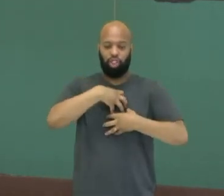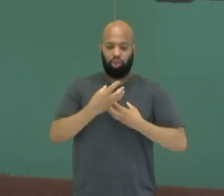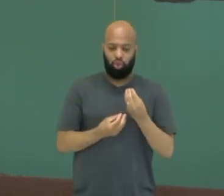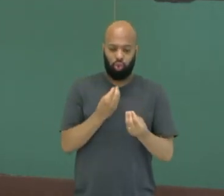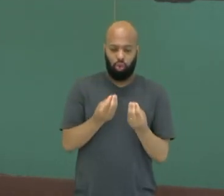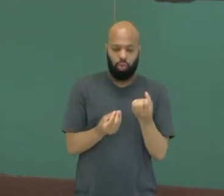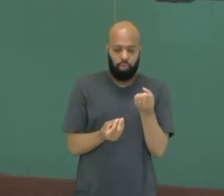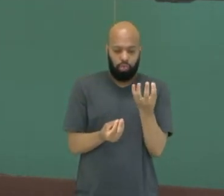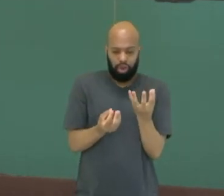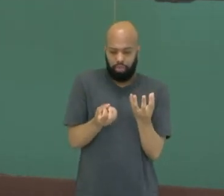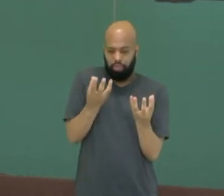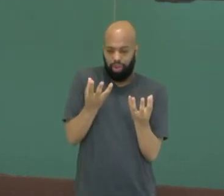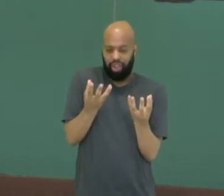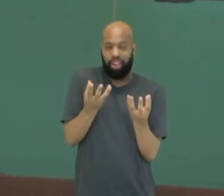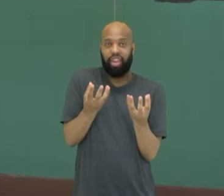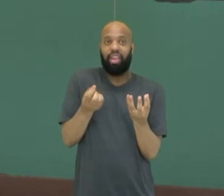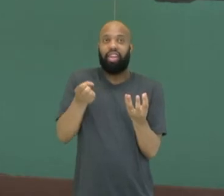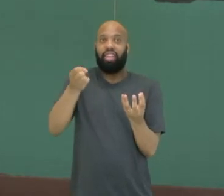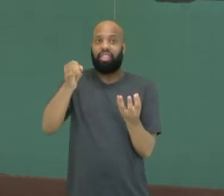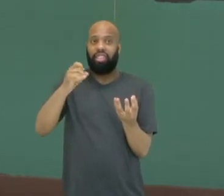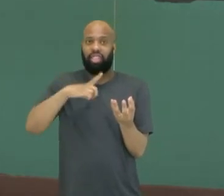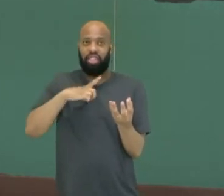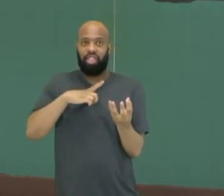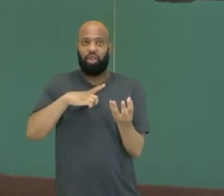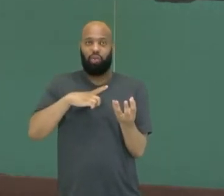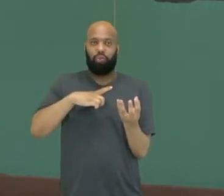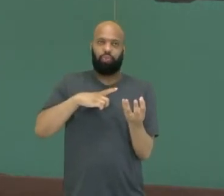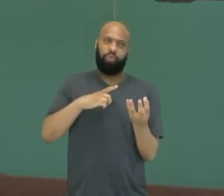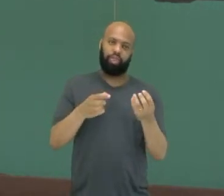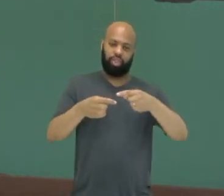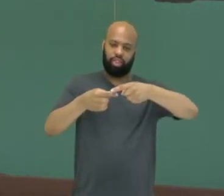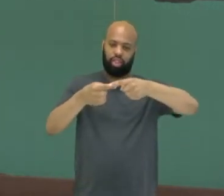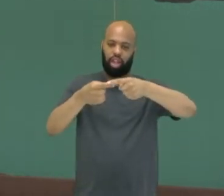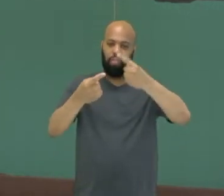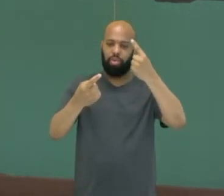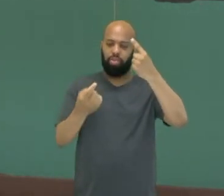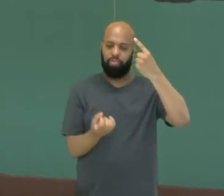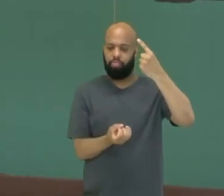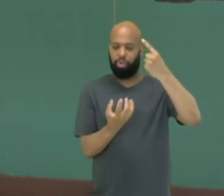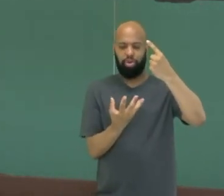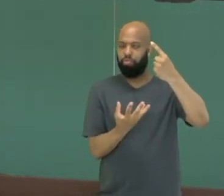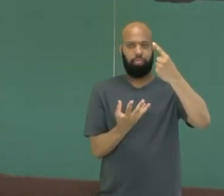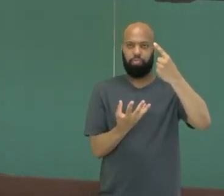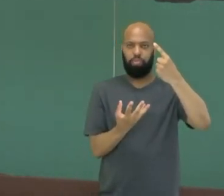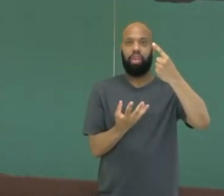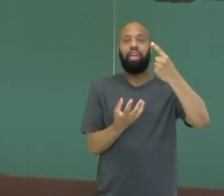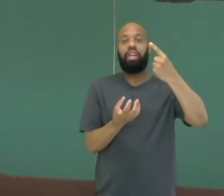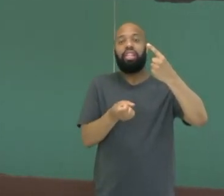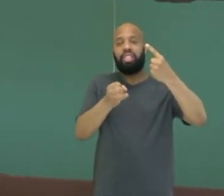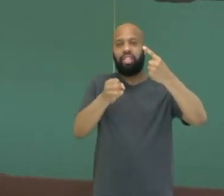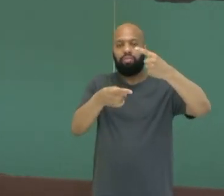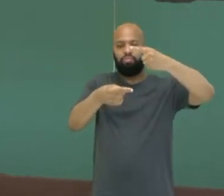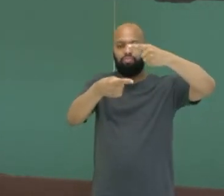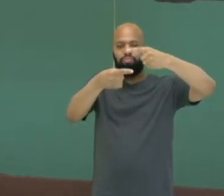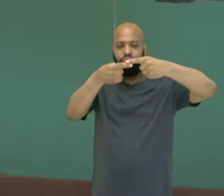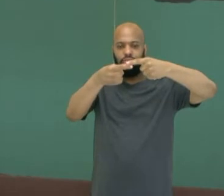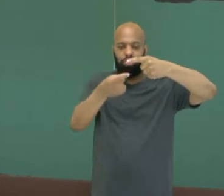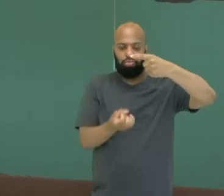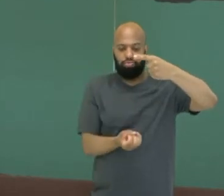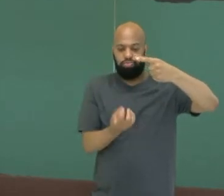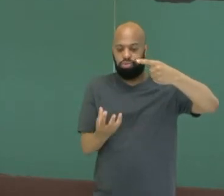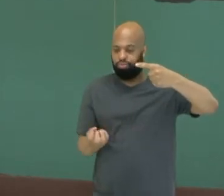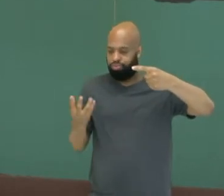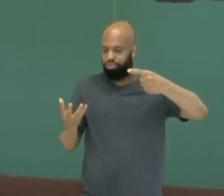e fechá-lo. Se eu abrir, não acende a lâmpada. Se eu fechar, a lâmpada acende. Então vamos dar uma olhada.